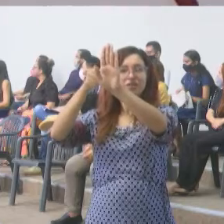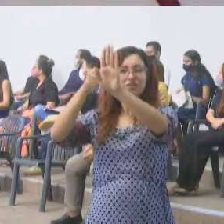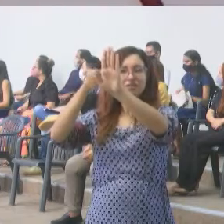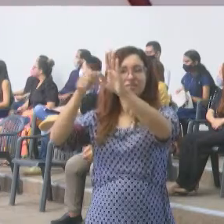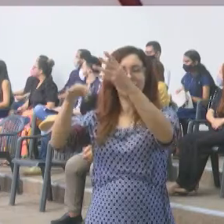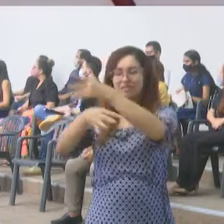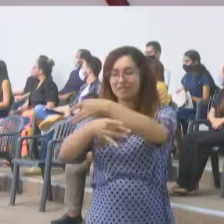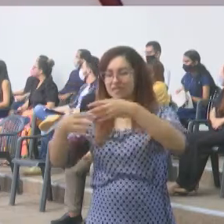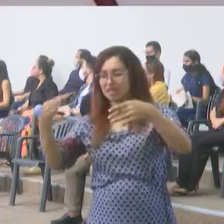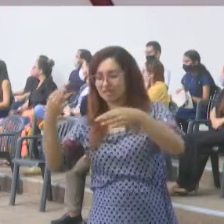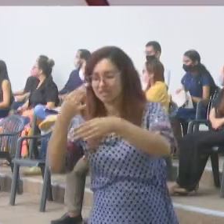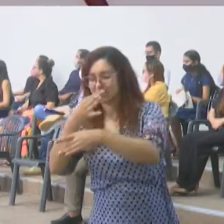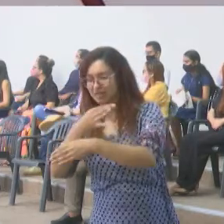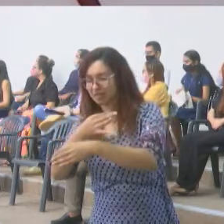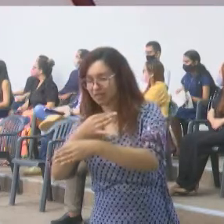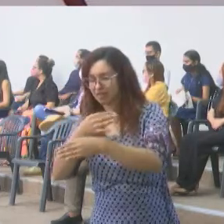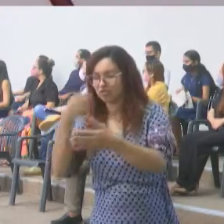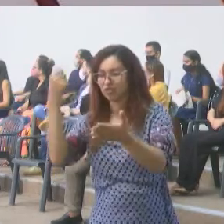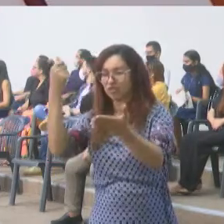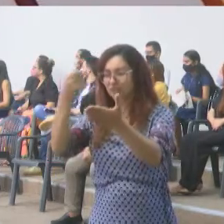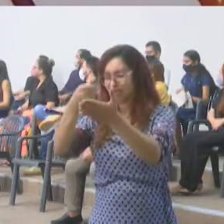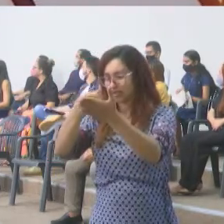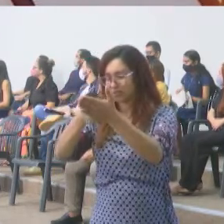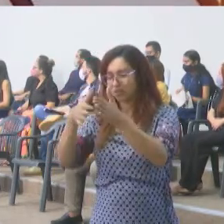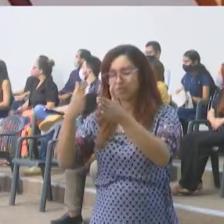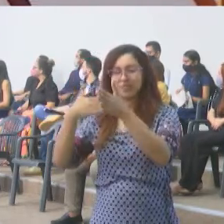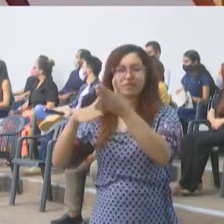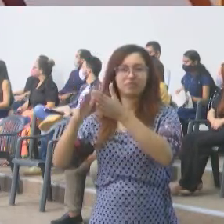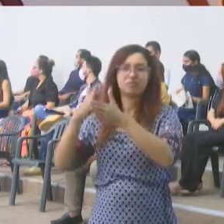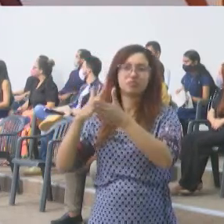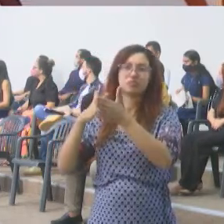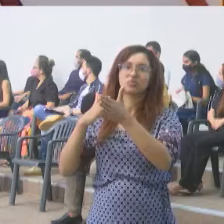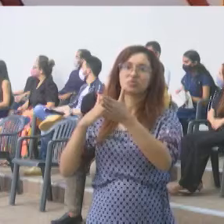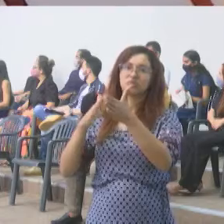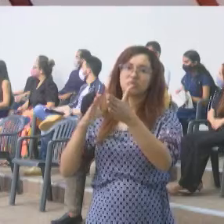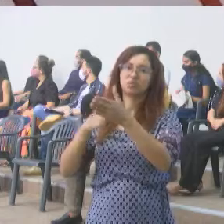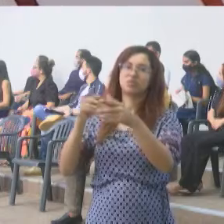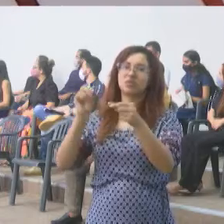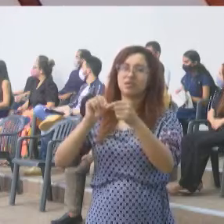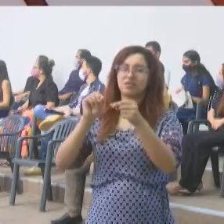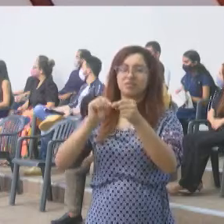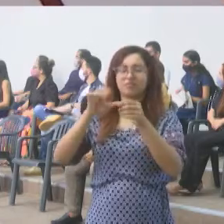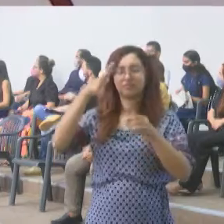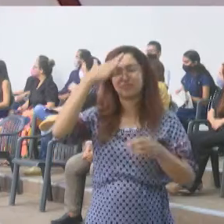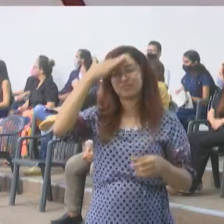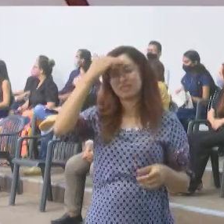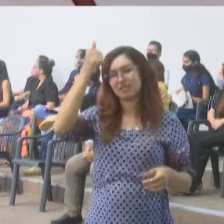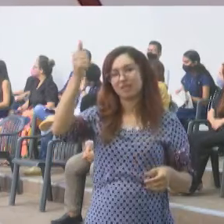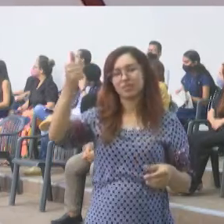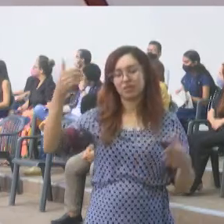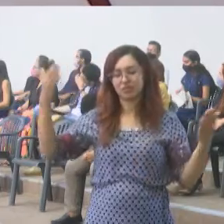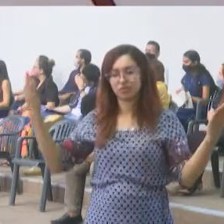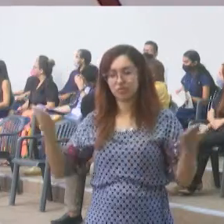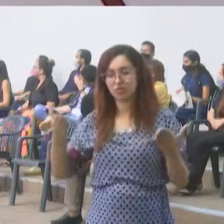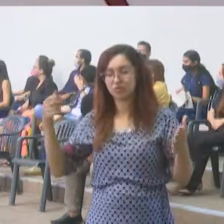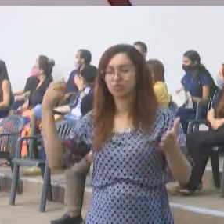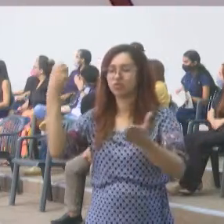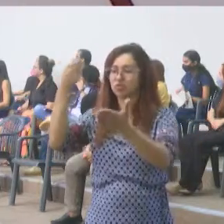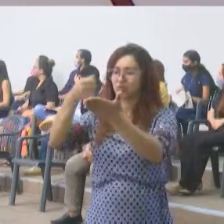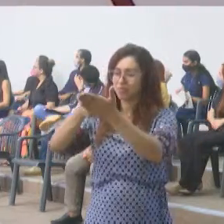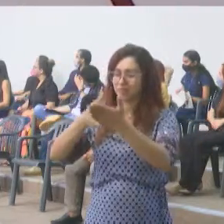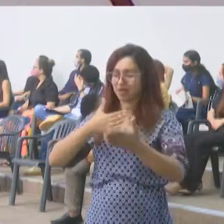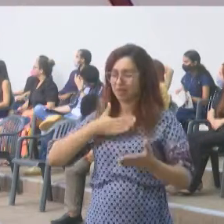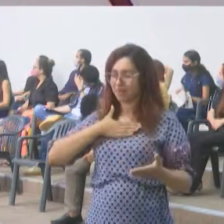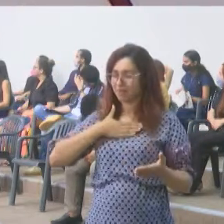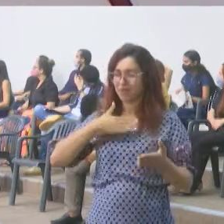ele vai até o portão, ele compra a caverna de Macpela e ele diz: olha, fiquem sabendo todos vocês que hoje eu comprei, é meu.